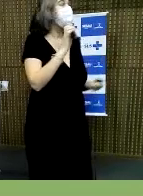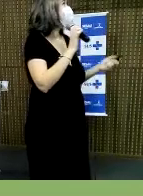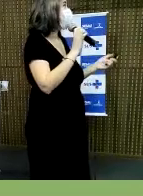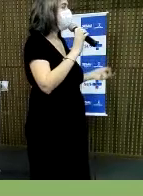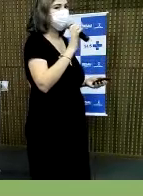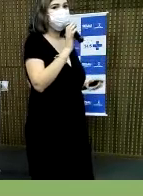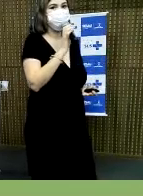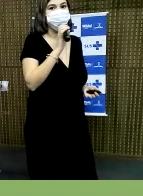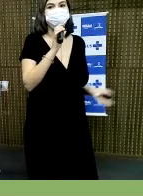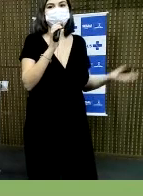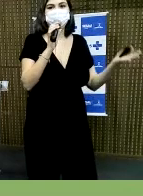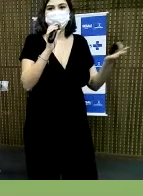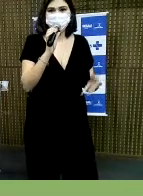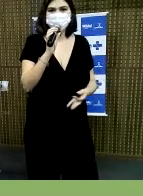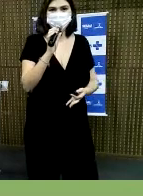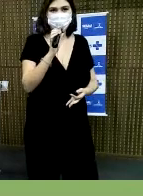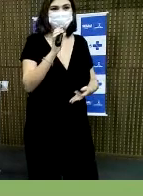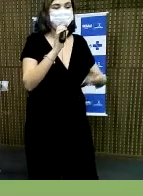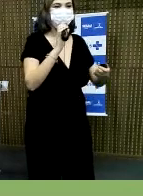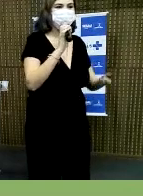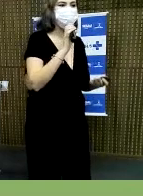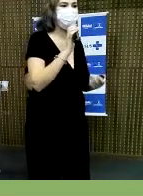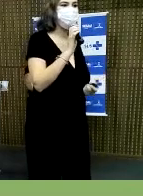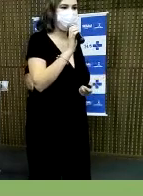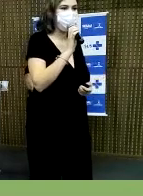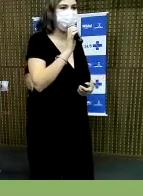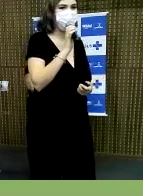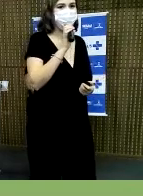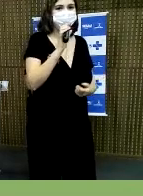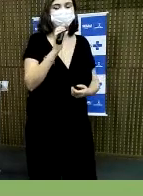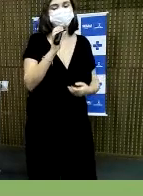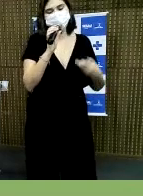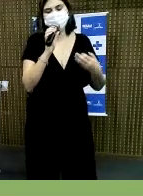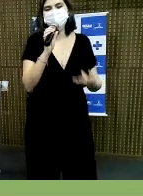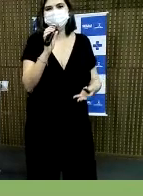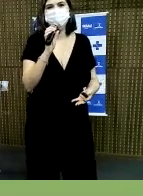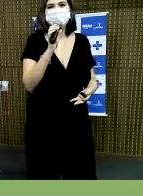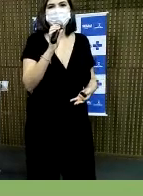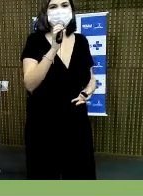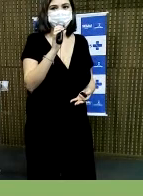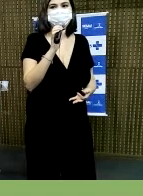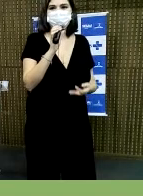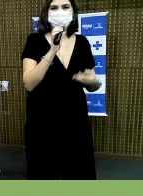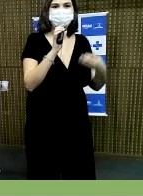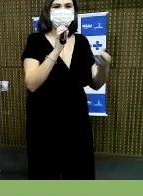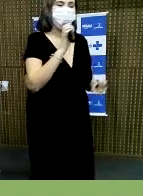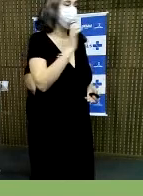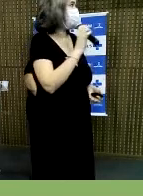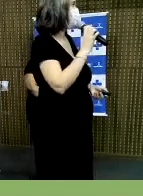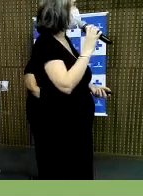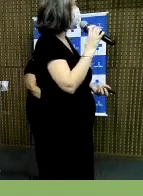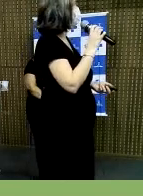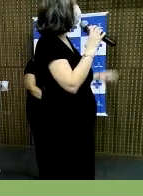nisso. Situação que nós estamos tentando reverter já nesse segundo semestre de 2021 e esperamos que não se repita